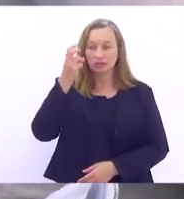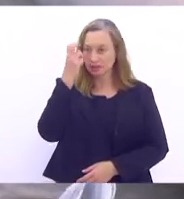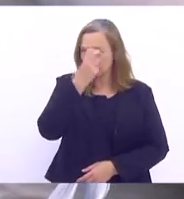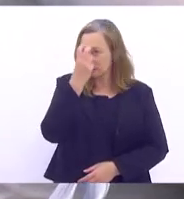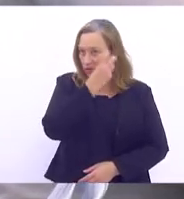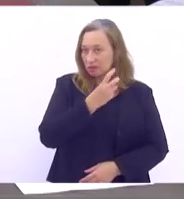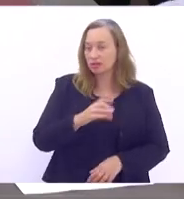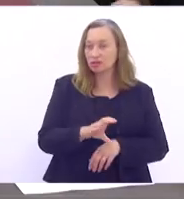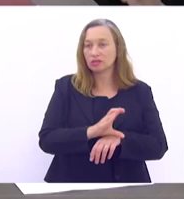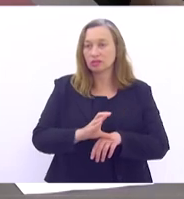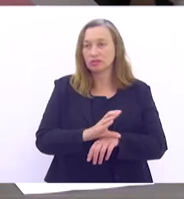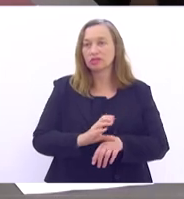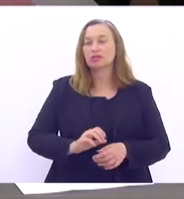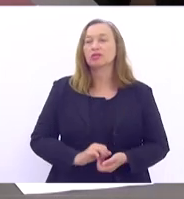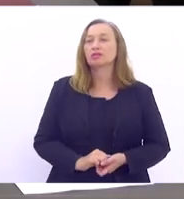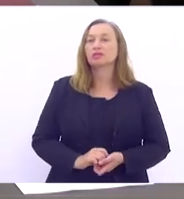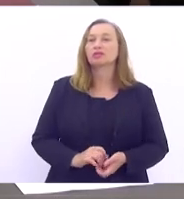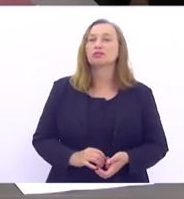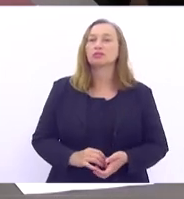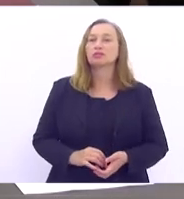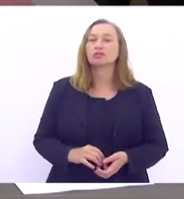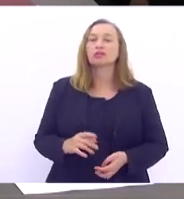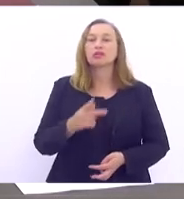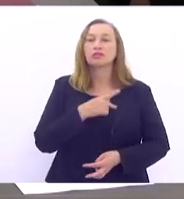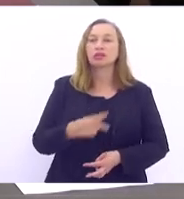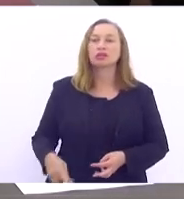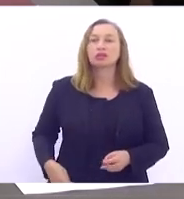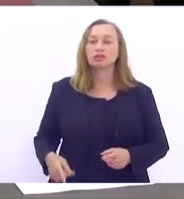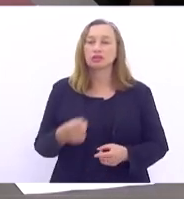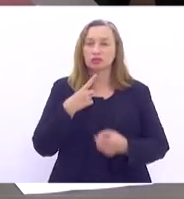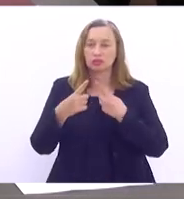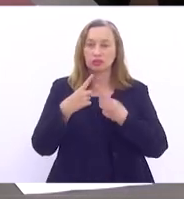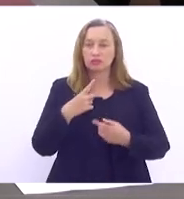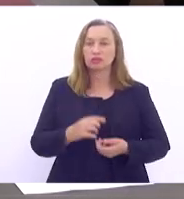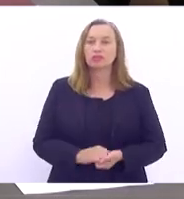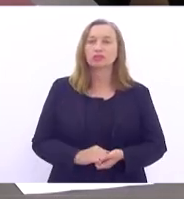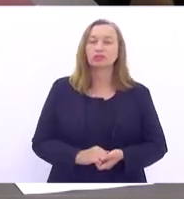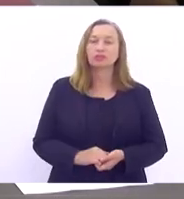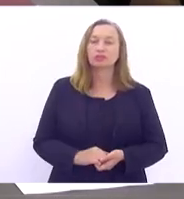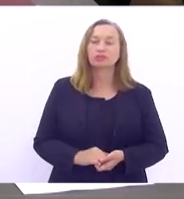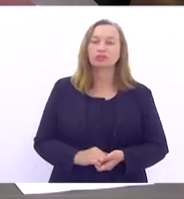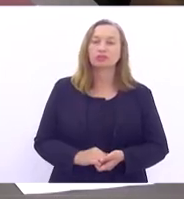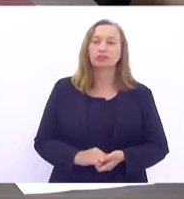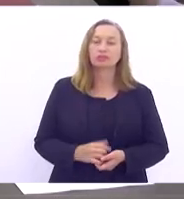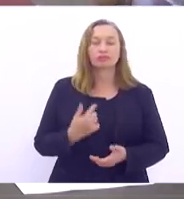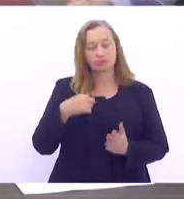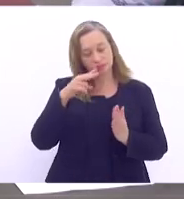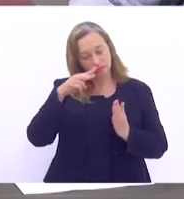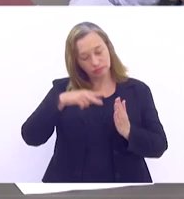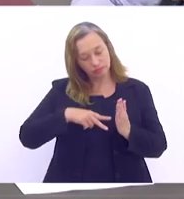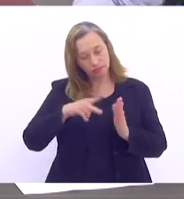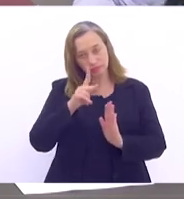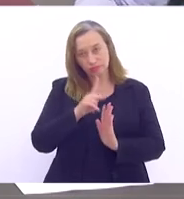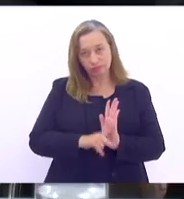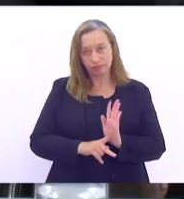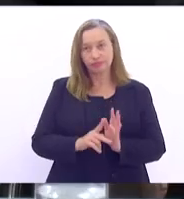Pela constitucionalidade. Presidente. Em discussão, deputado Luiz Paulo. Eu li aqui o projeto,